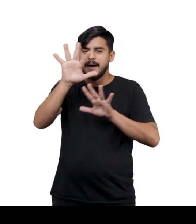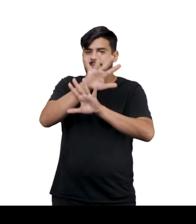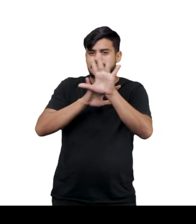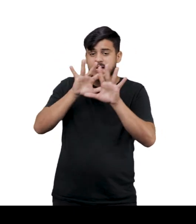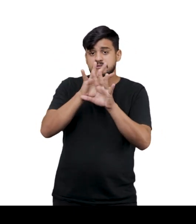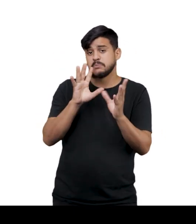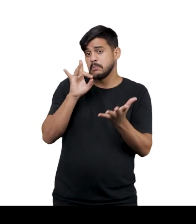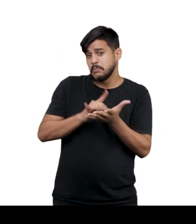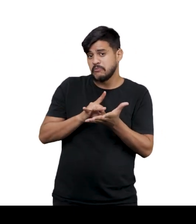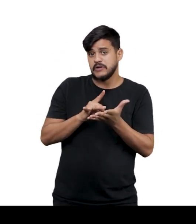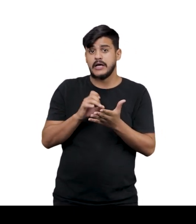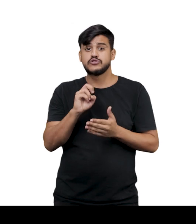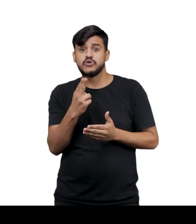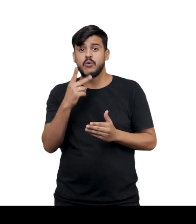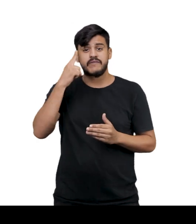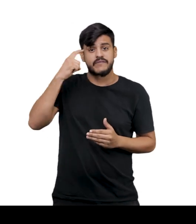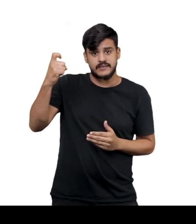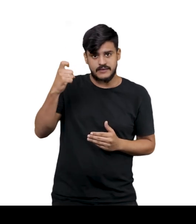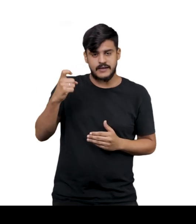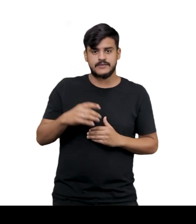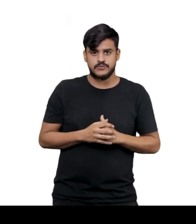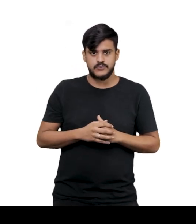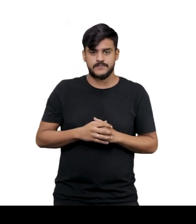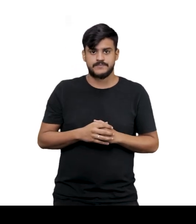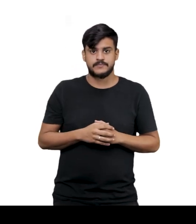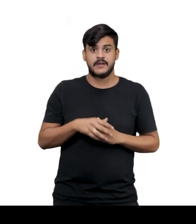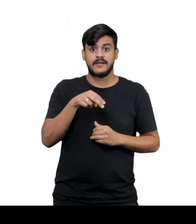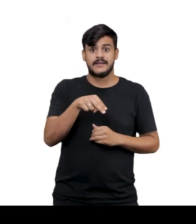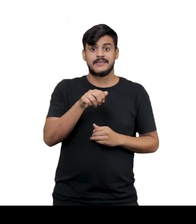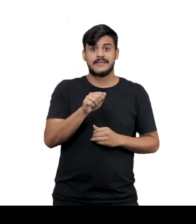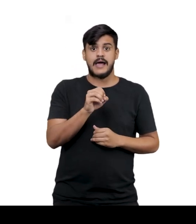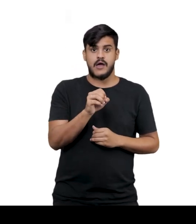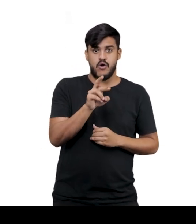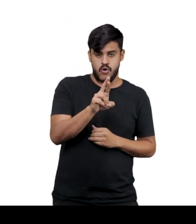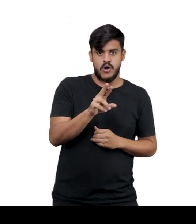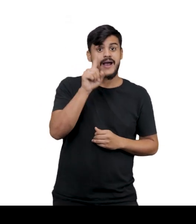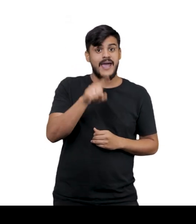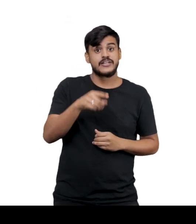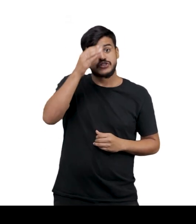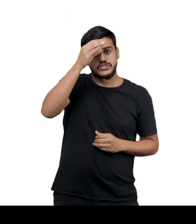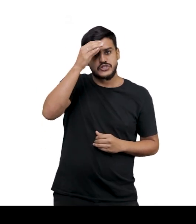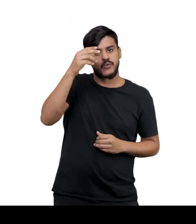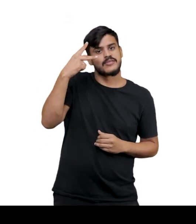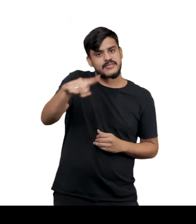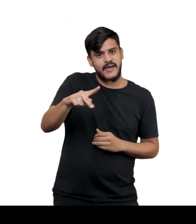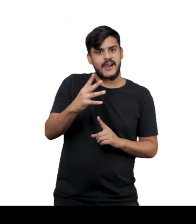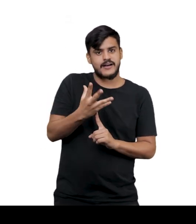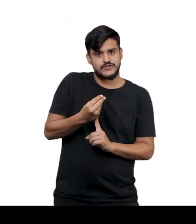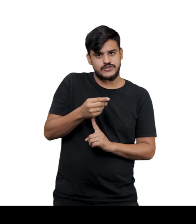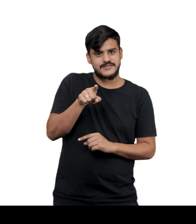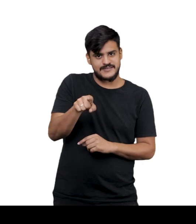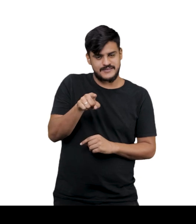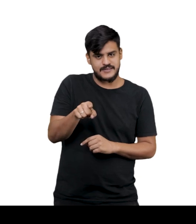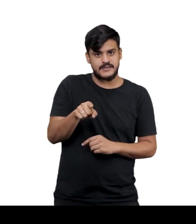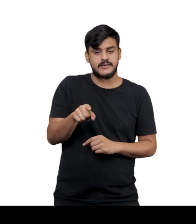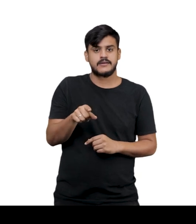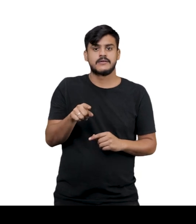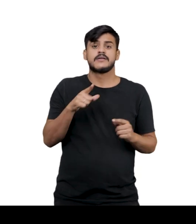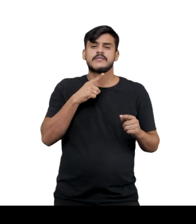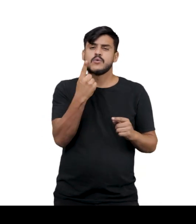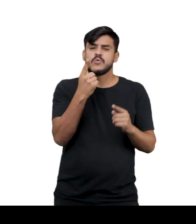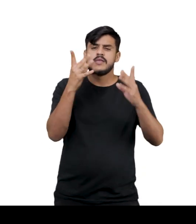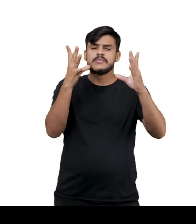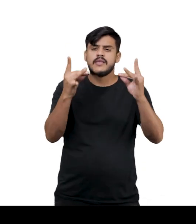de personagens, sejam eles reais ou fictícios. Naor é o nome de um tio da artista.